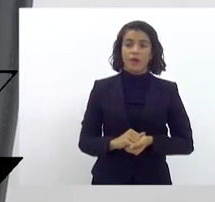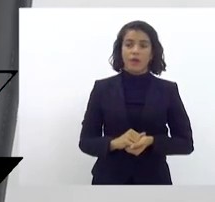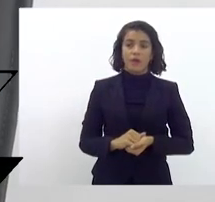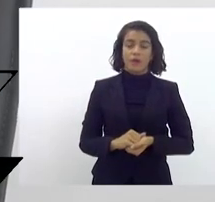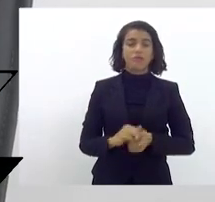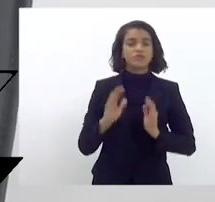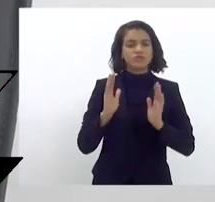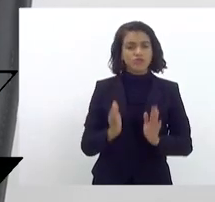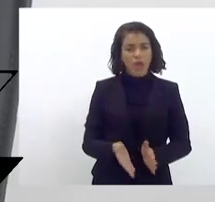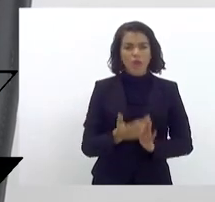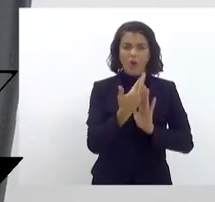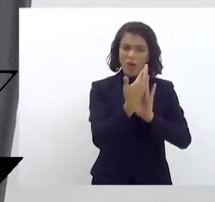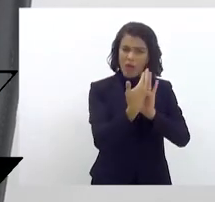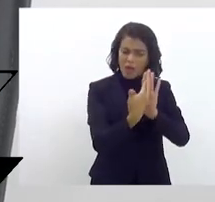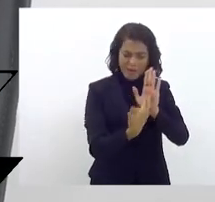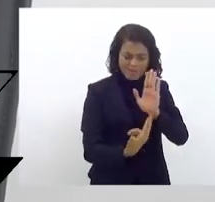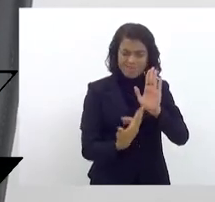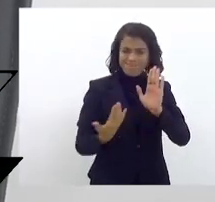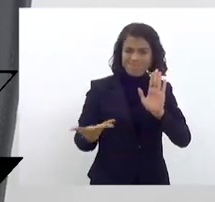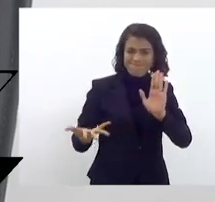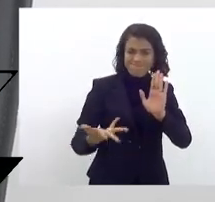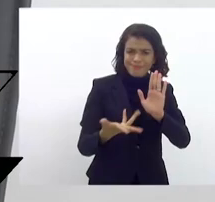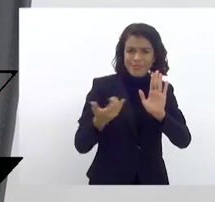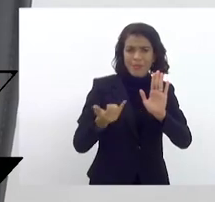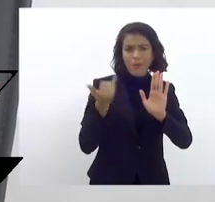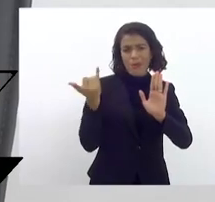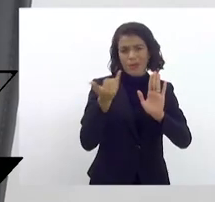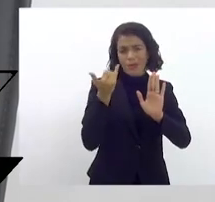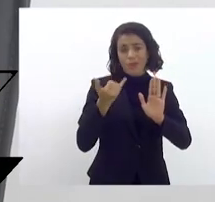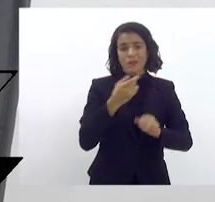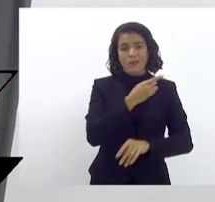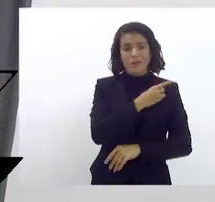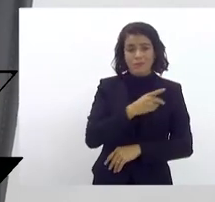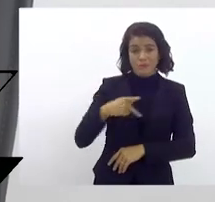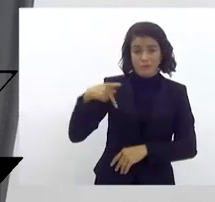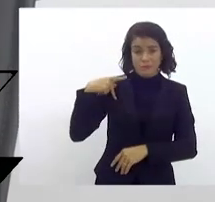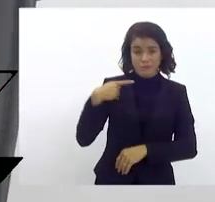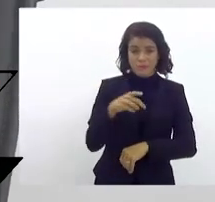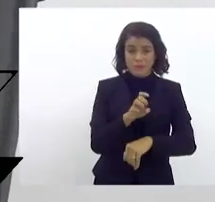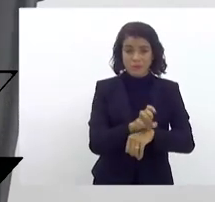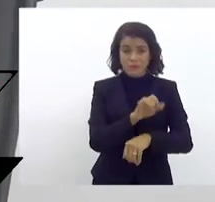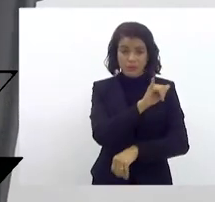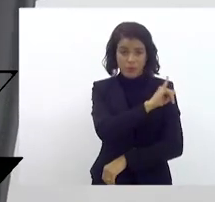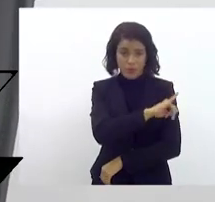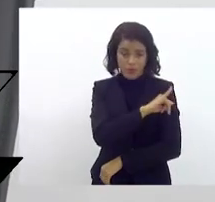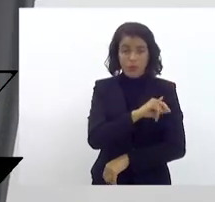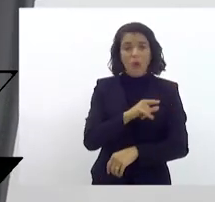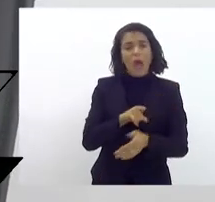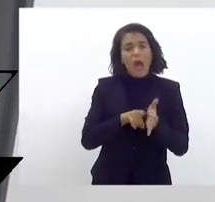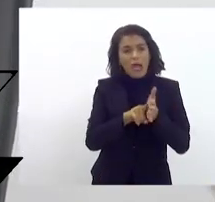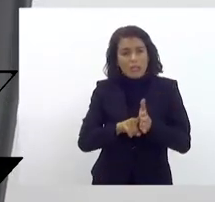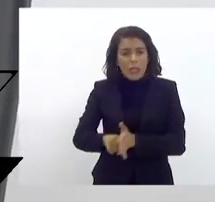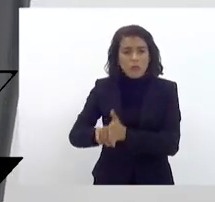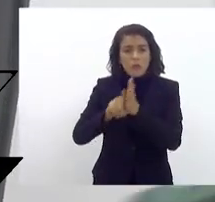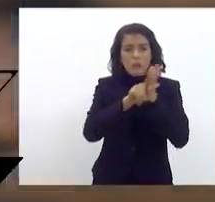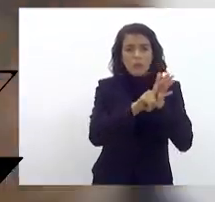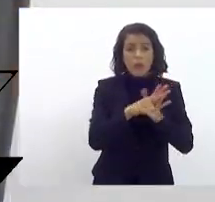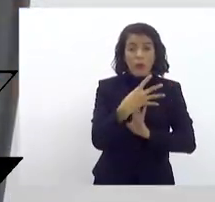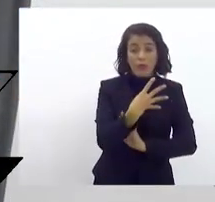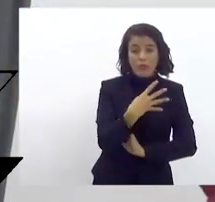um relatório importante da Defensoria Pública do Estado do Rio de Janeiro analisou 242